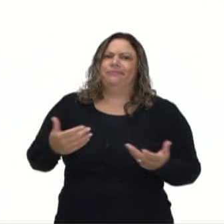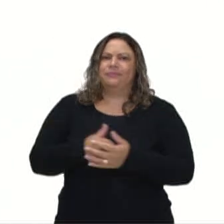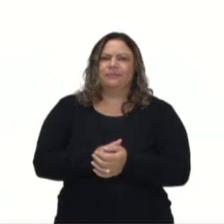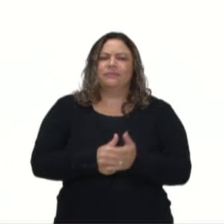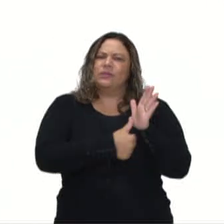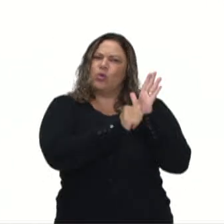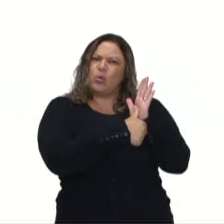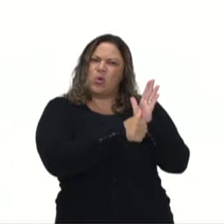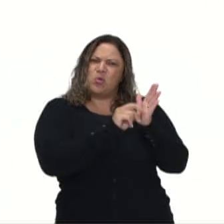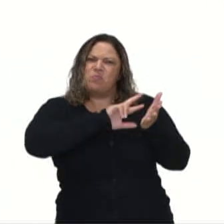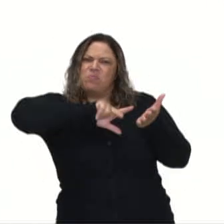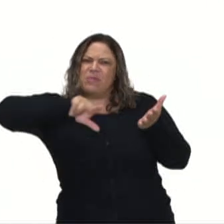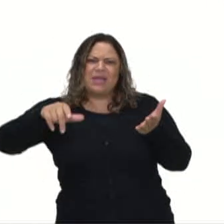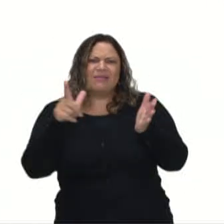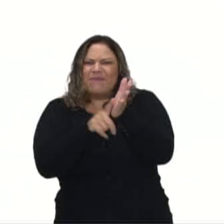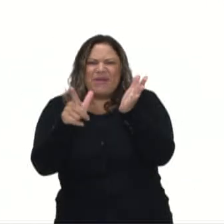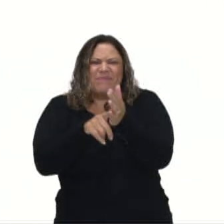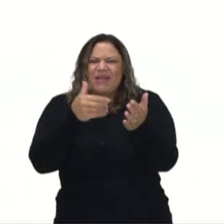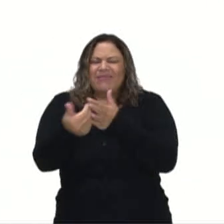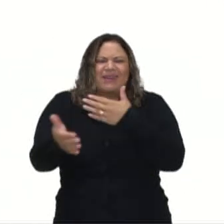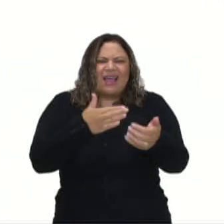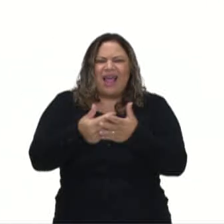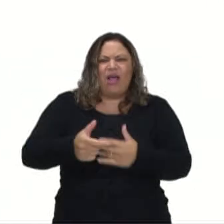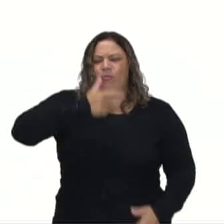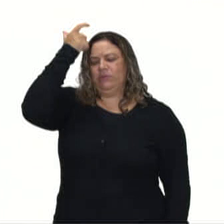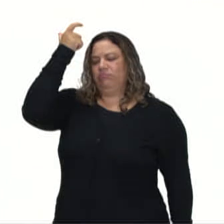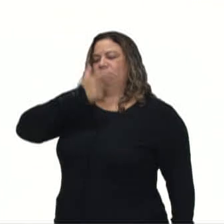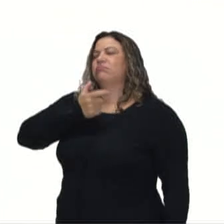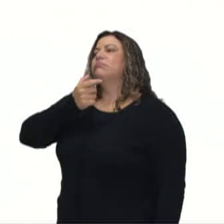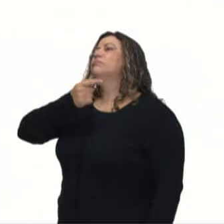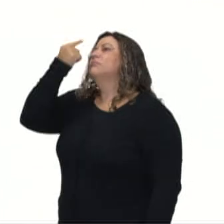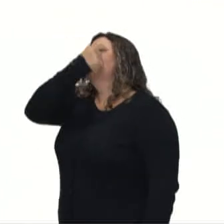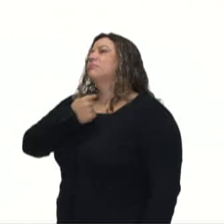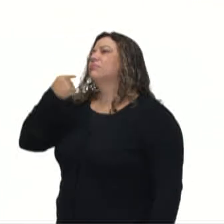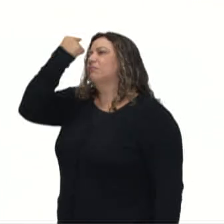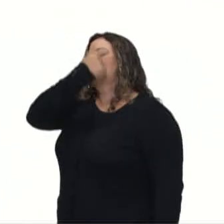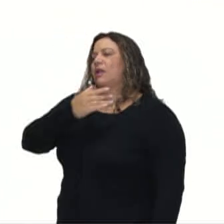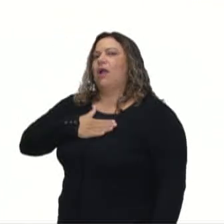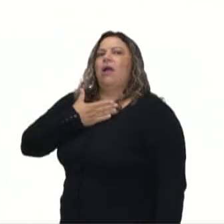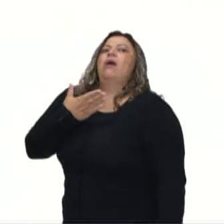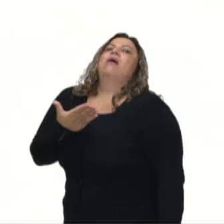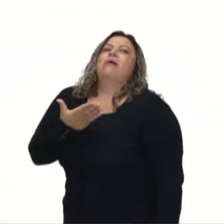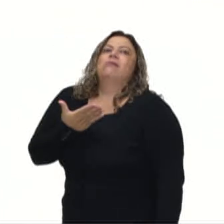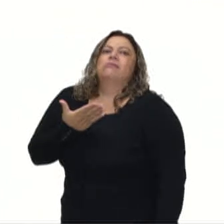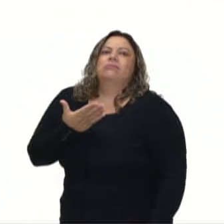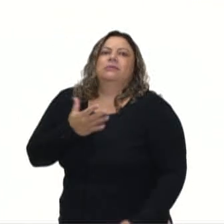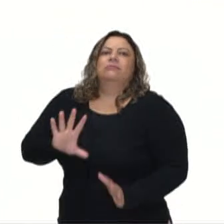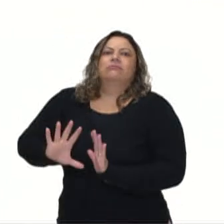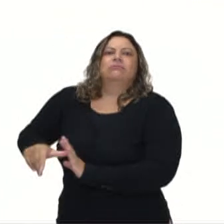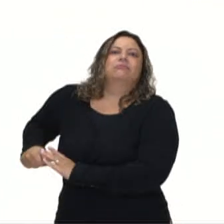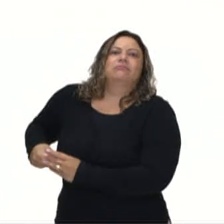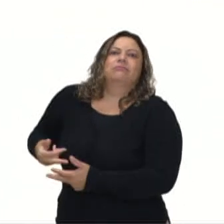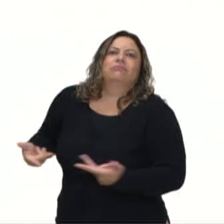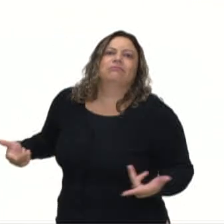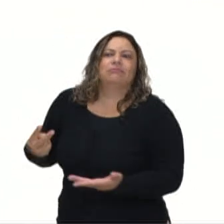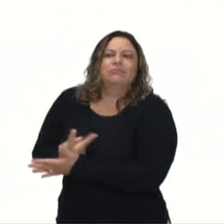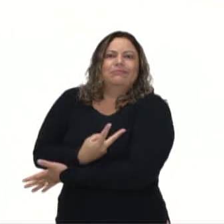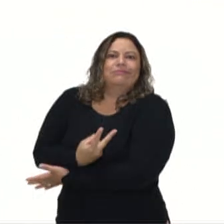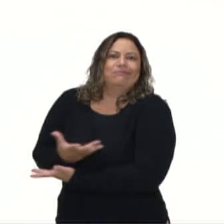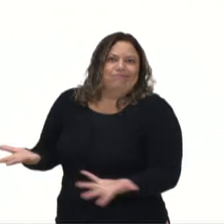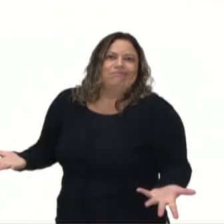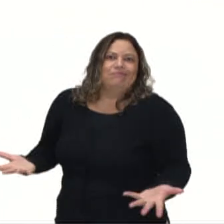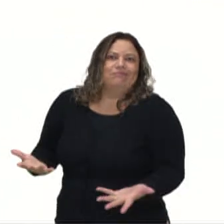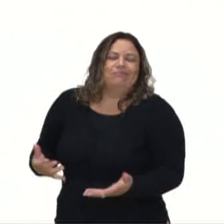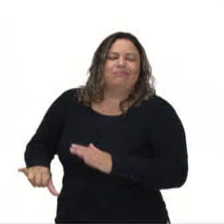algum. Documento é a cara que a pessoa fica quando surpreendida em delito. Encontramos o elemento